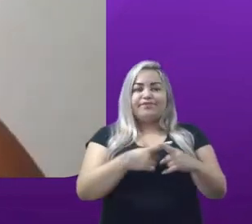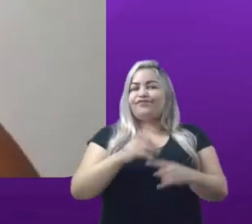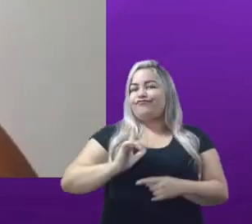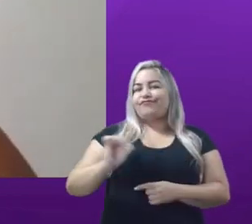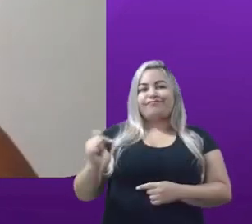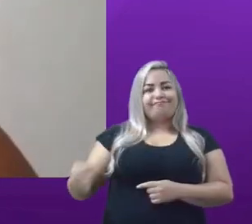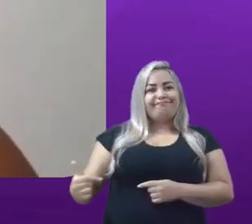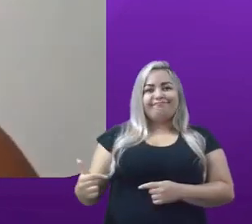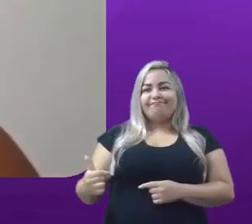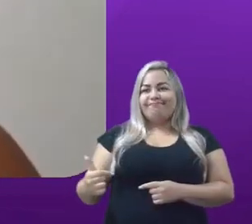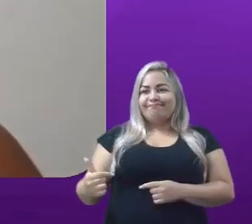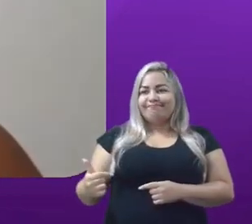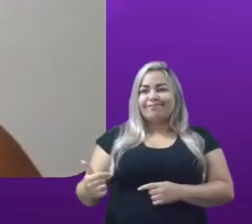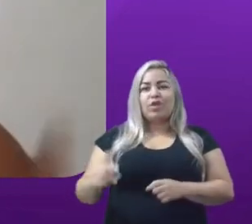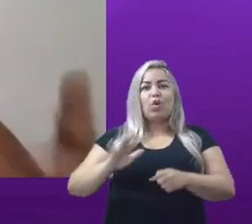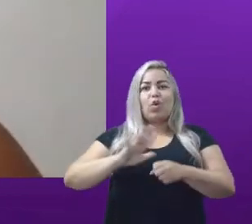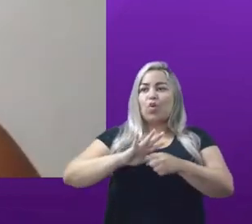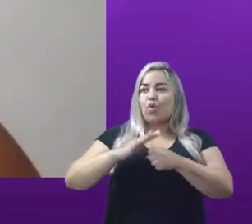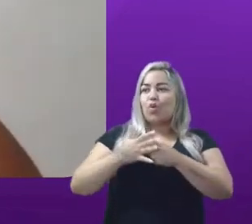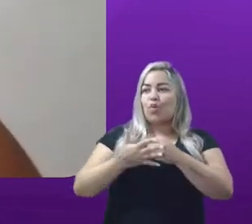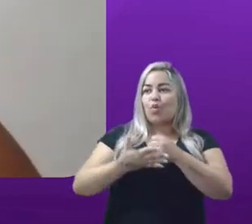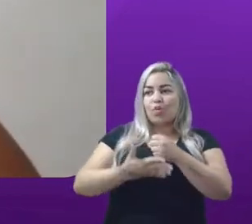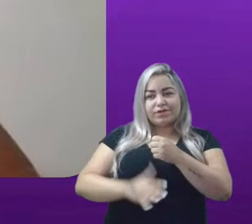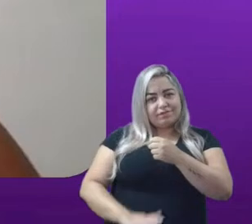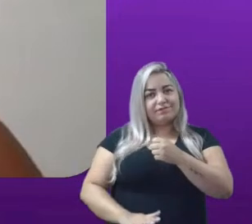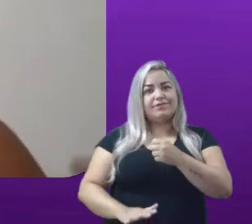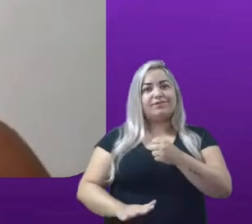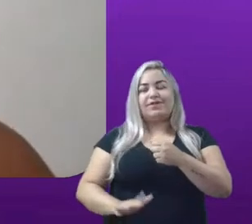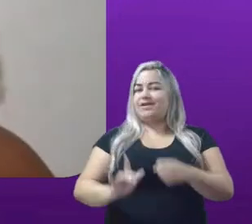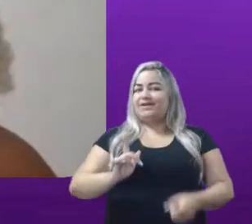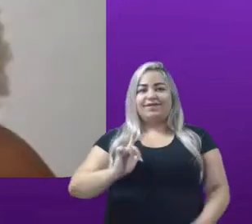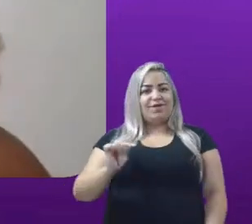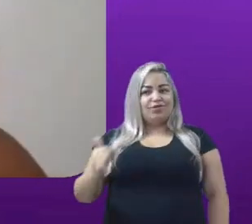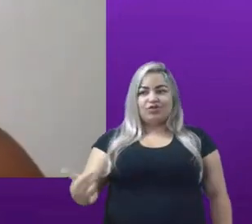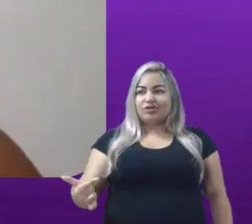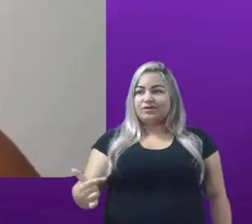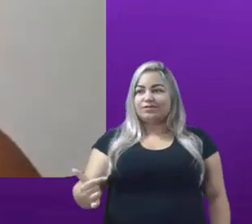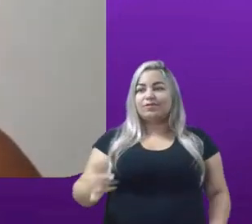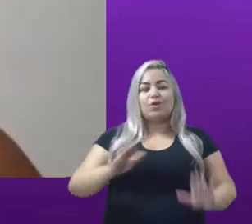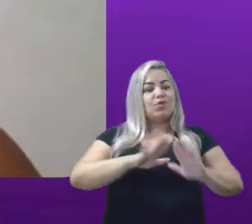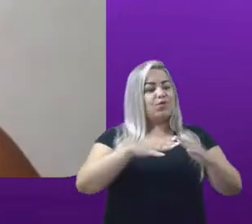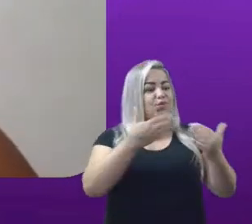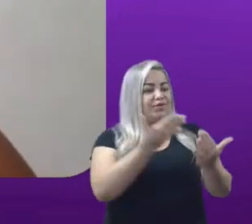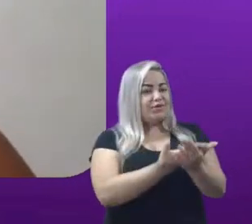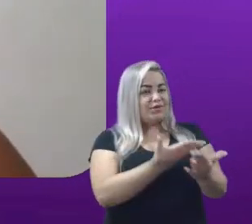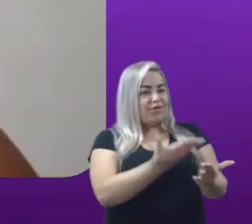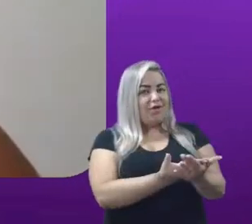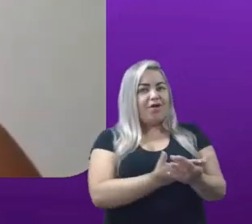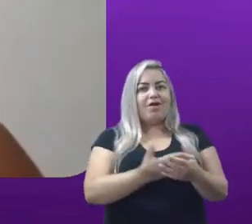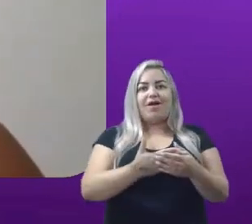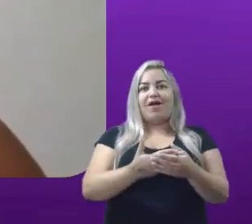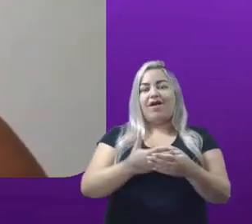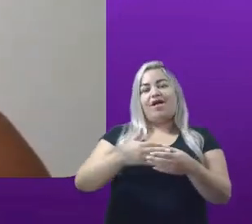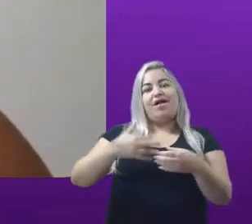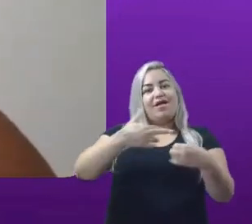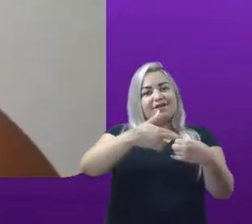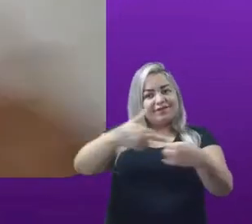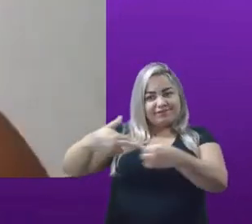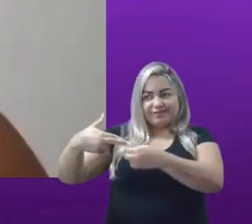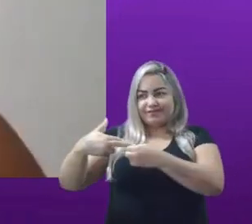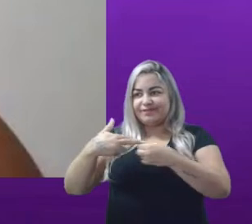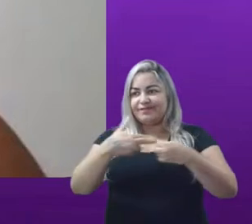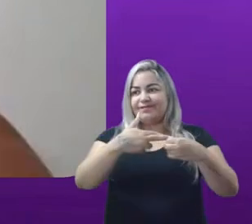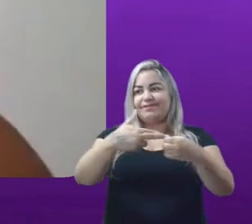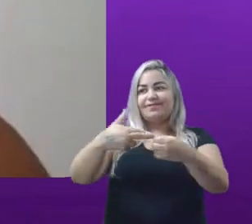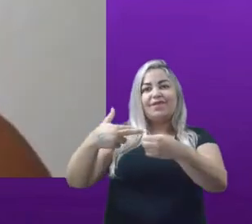tinha esgotamento sanitário, né, elas não tinham escolas na região, né? E